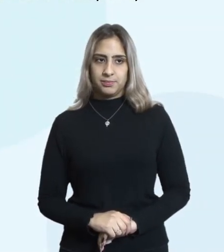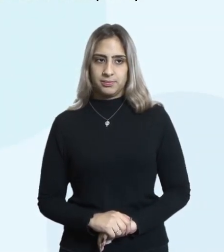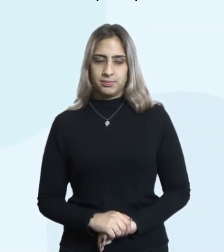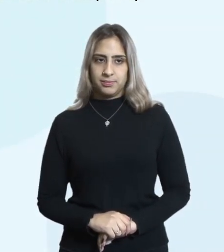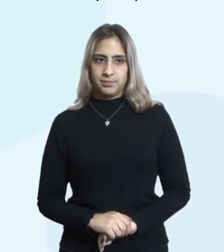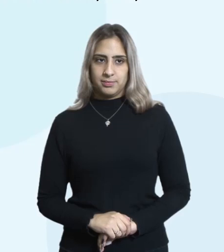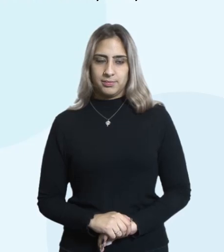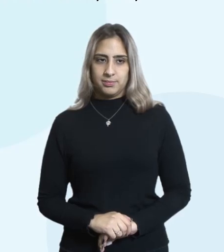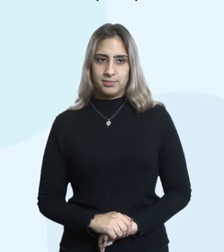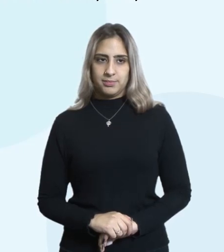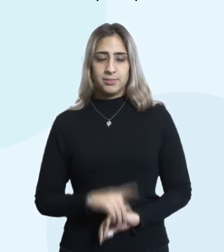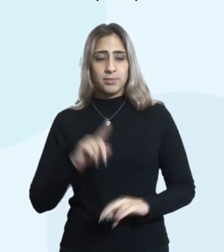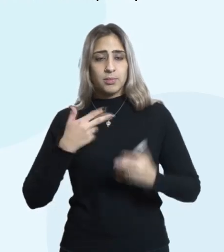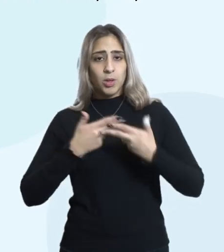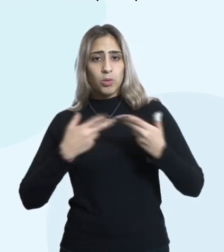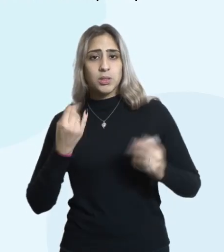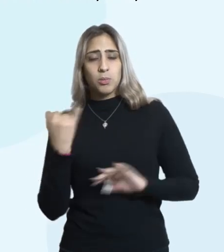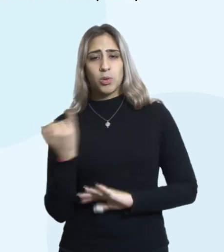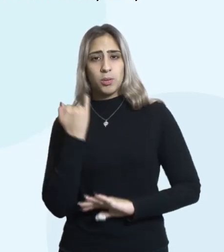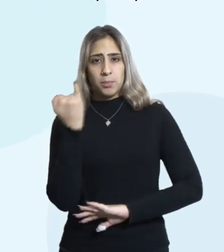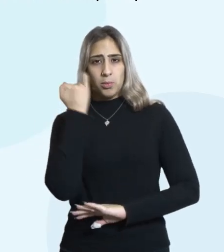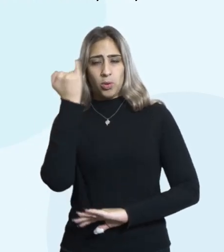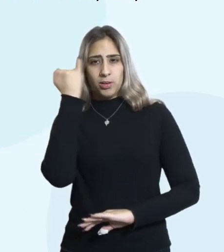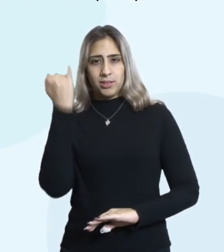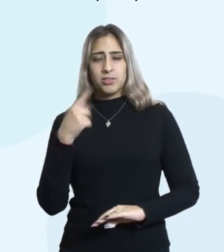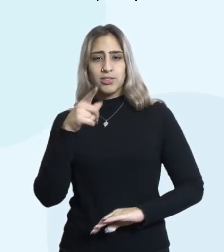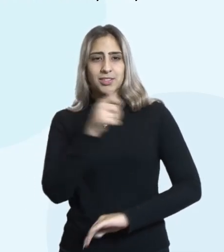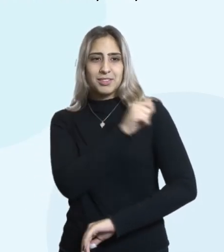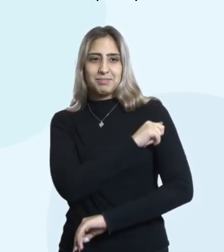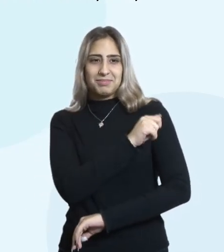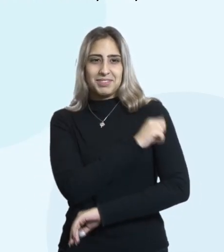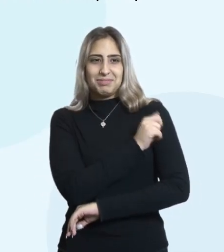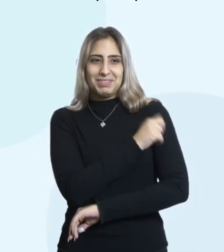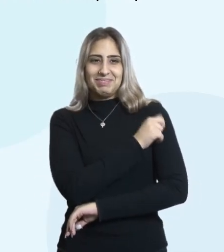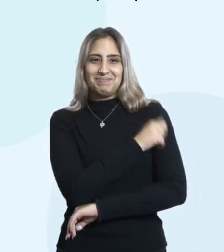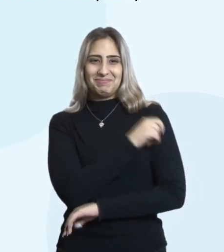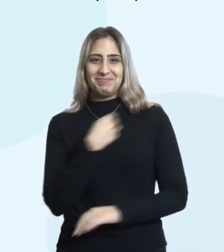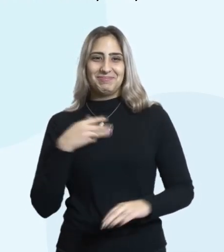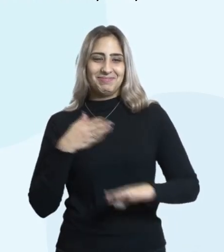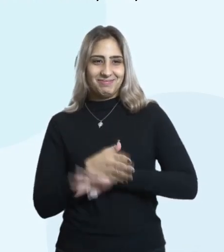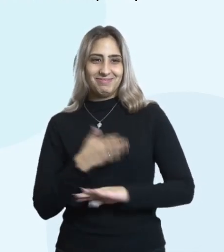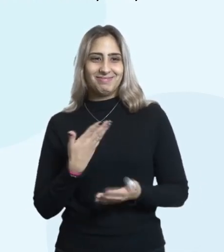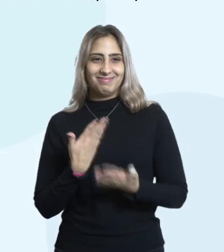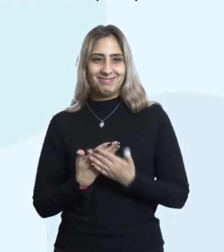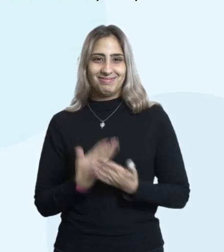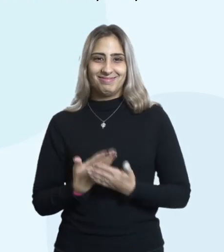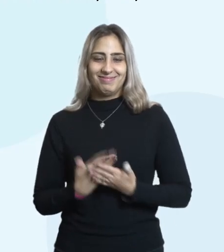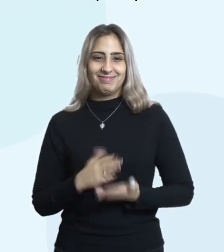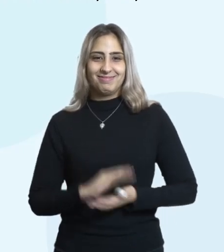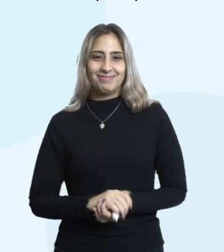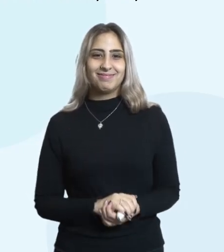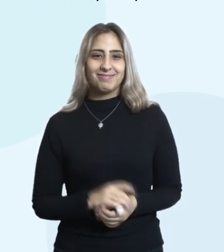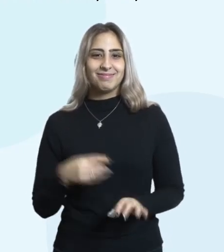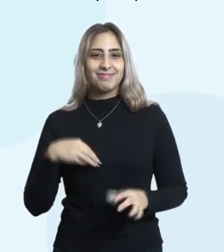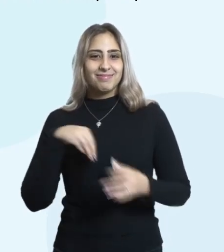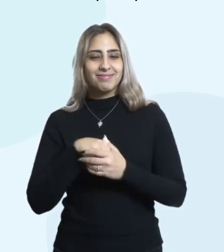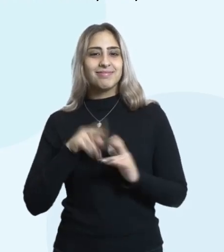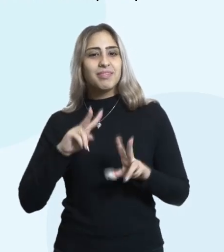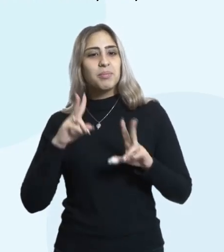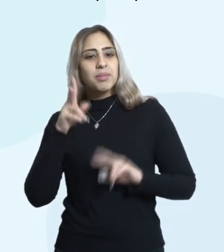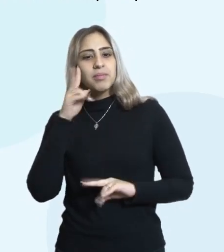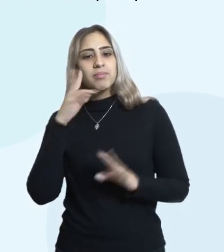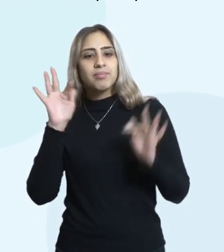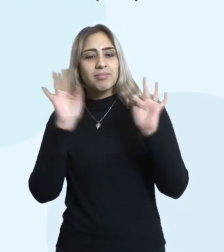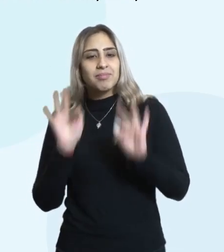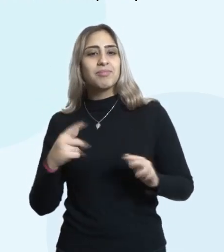Isso. Uma coisa muito importante para que o aluno faça parte da aula, esteja ali na sala de aula, além de estar corpo presente, é